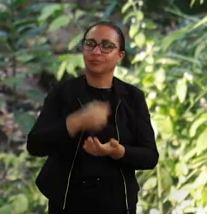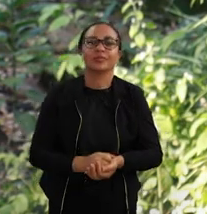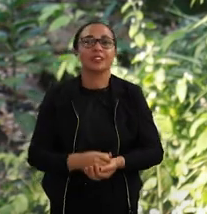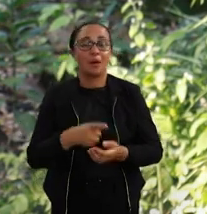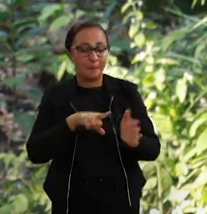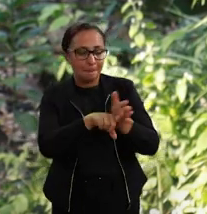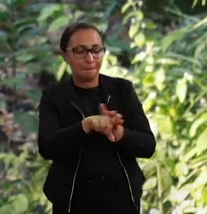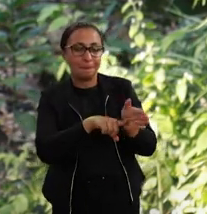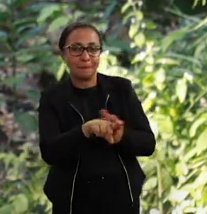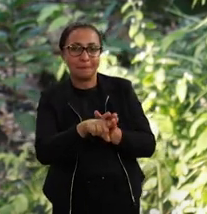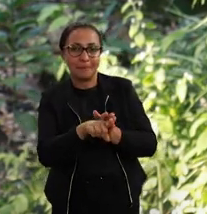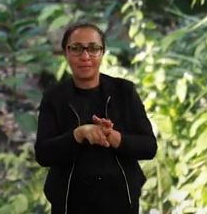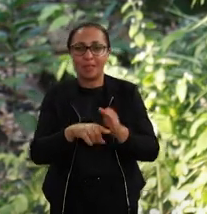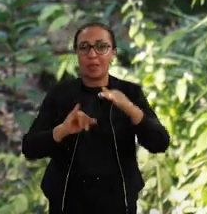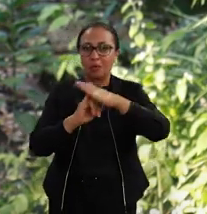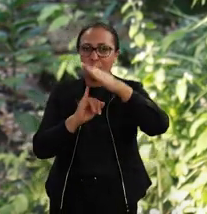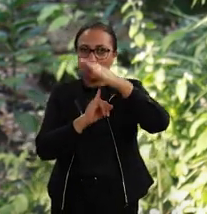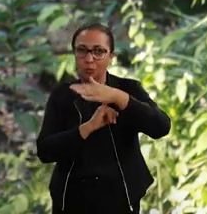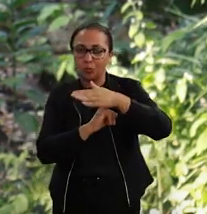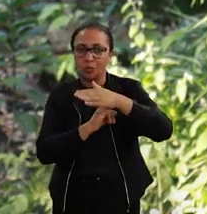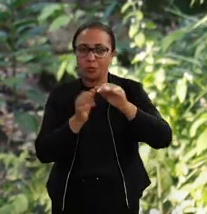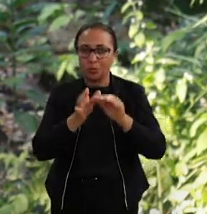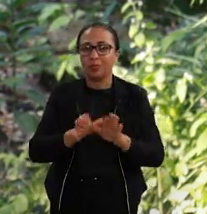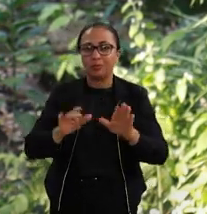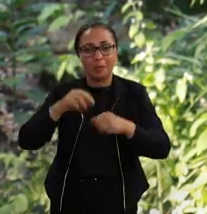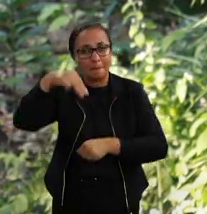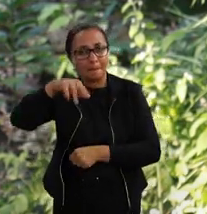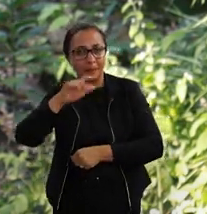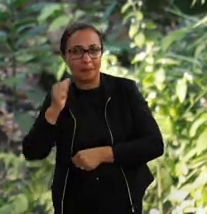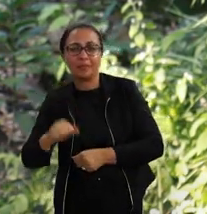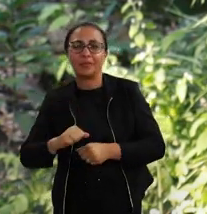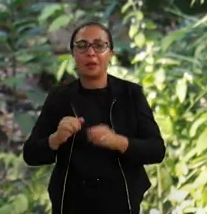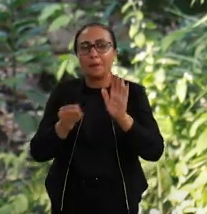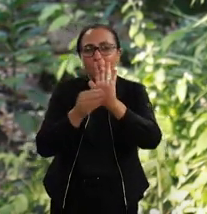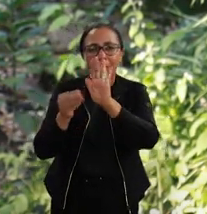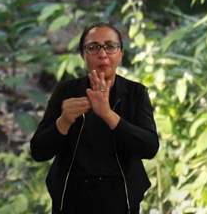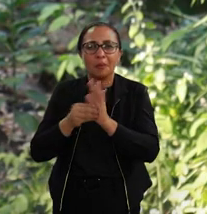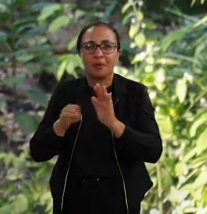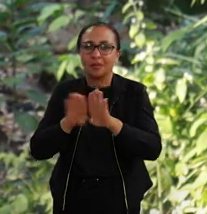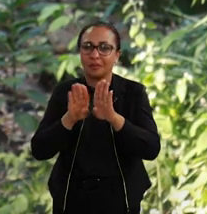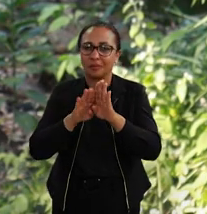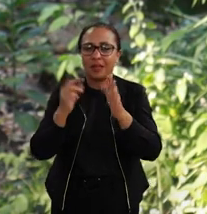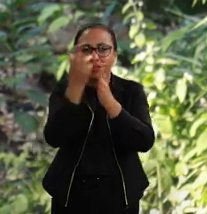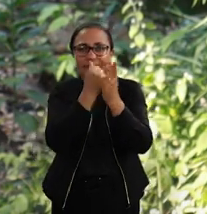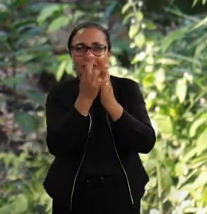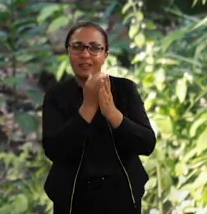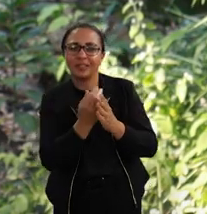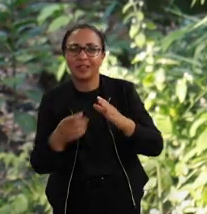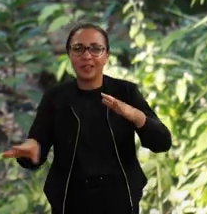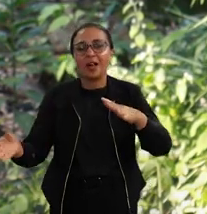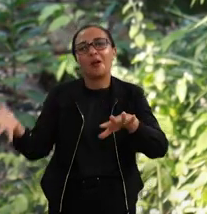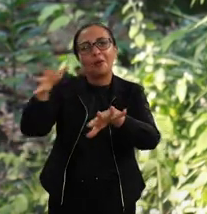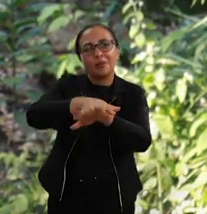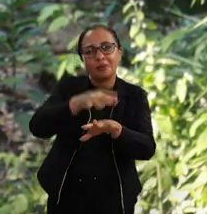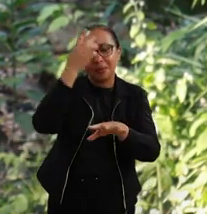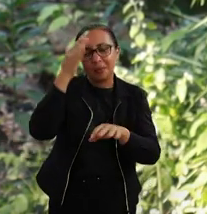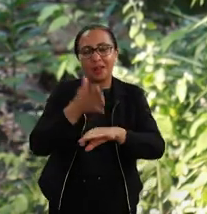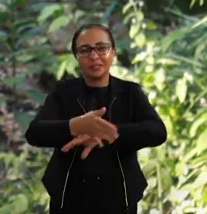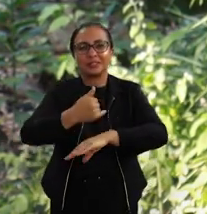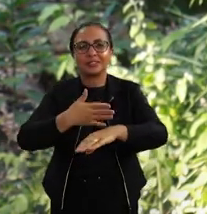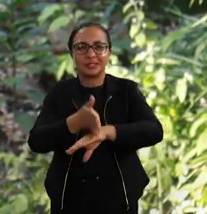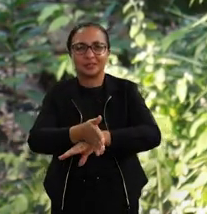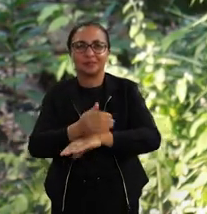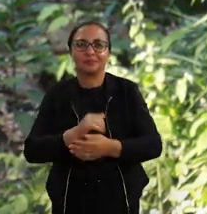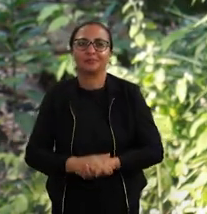visuais. Uma pesquisa do Instituto Federal do Maranhão propõe a utilização do design inclusivo para tornar esses elementos culturais